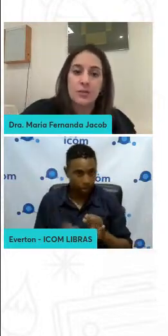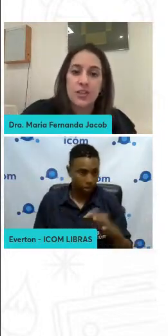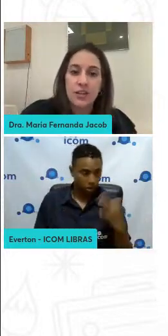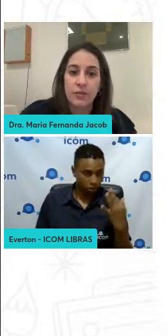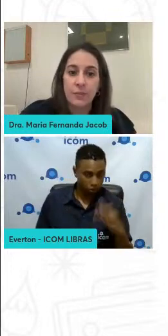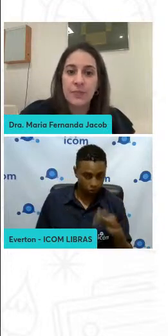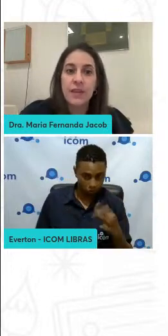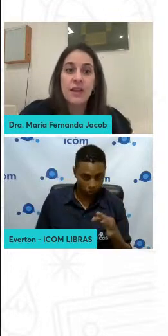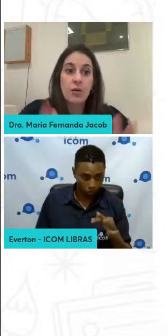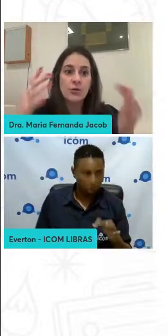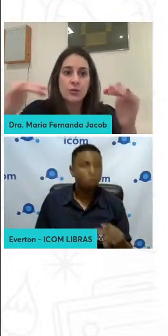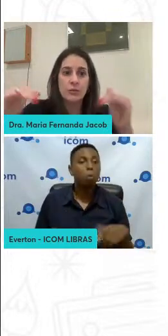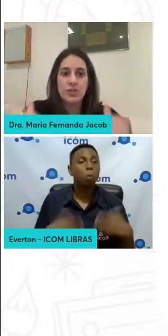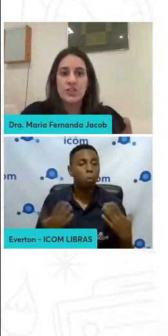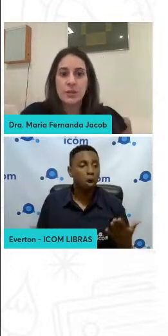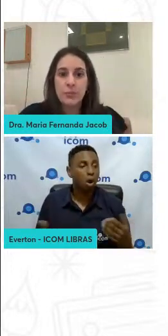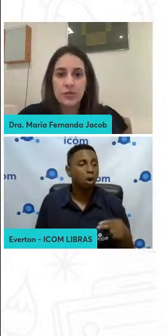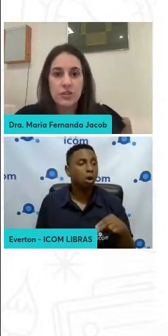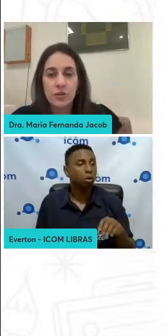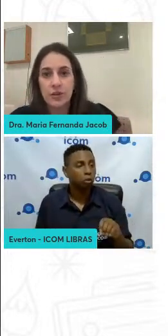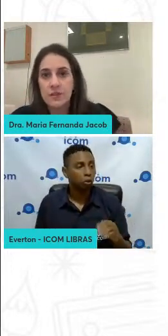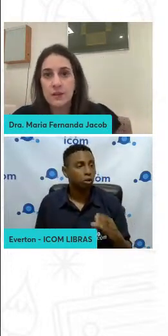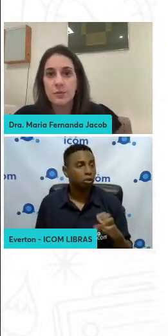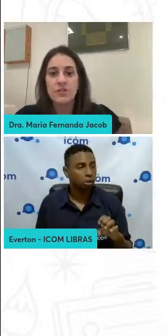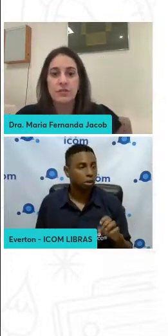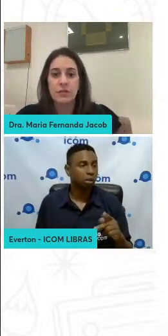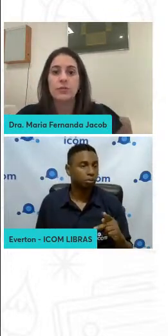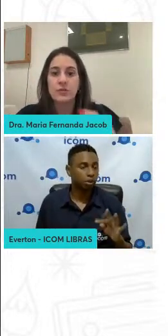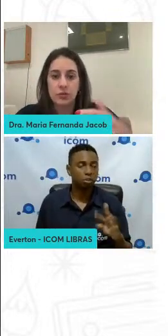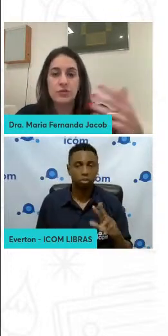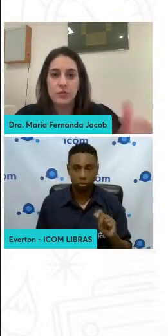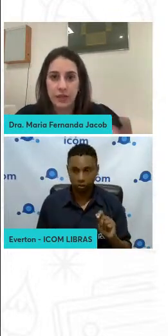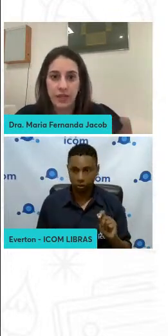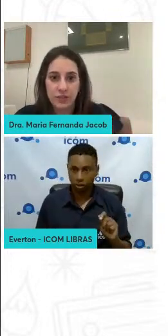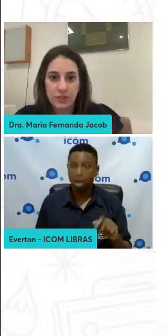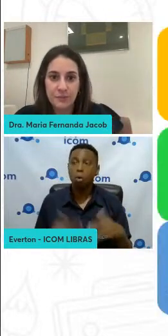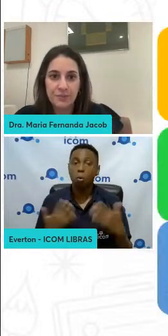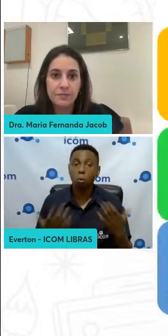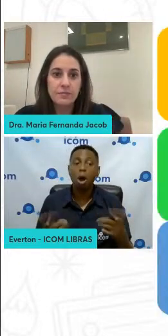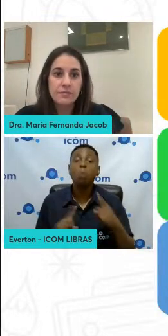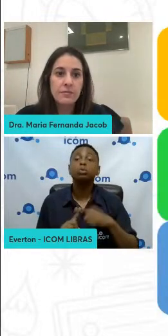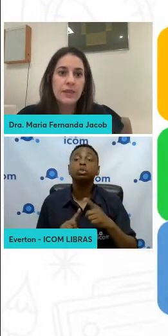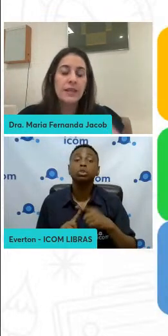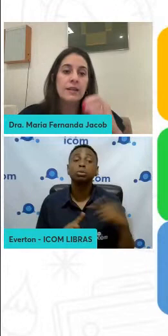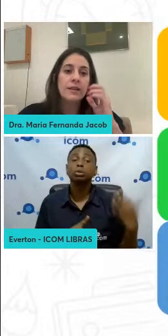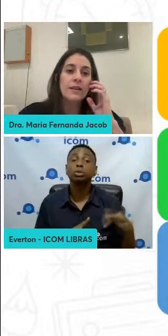dor nociceptível? Qual subtipo de dor nociceptível eu estou de frente?